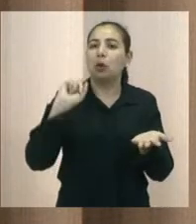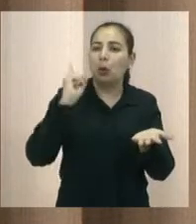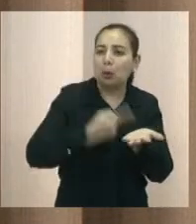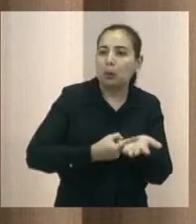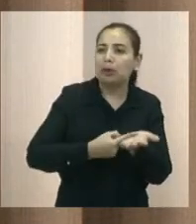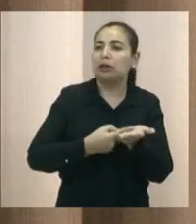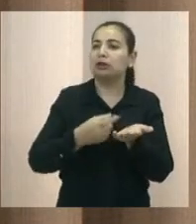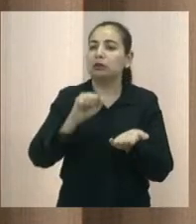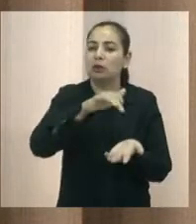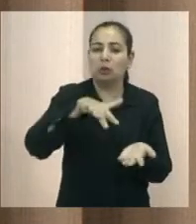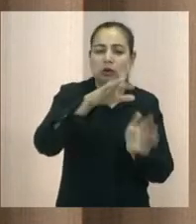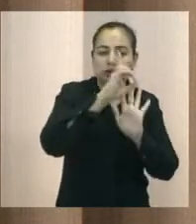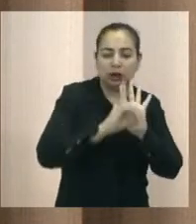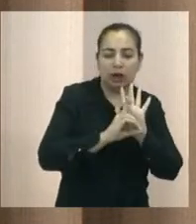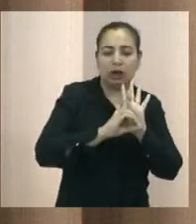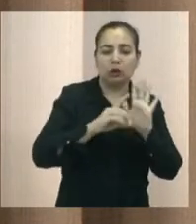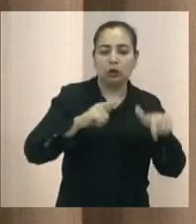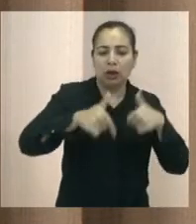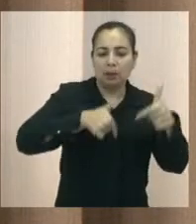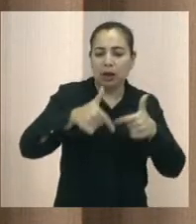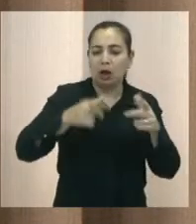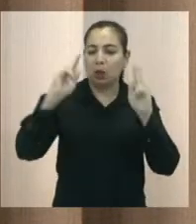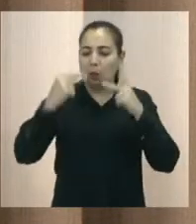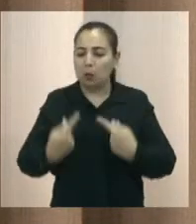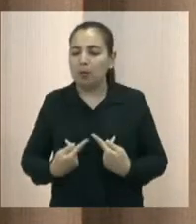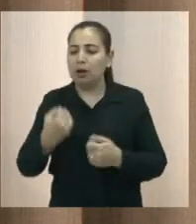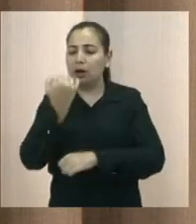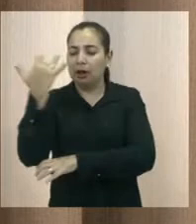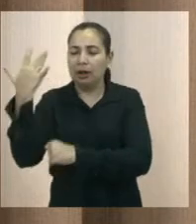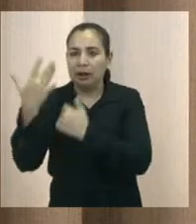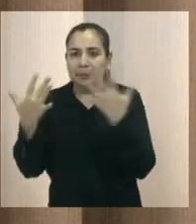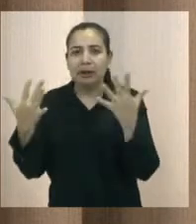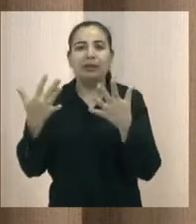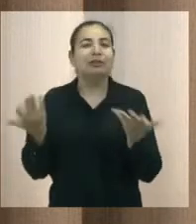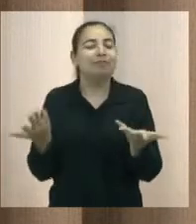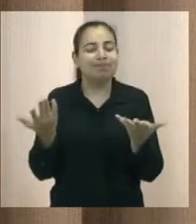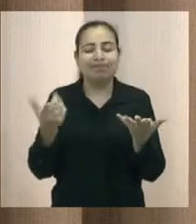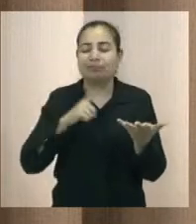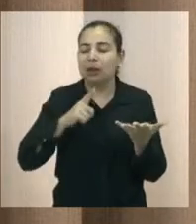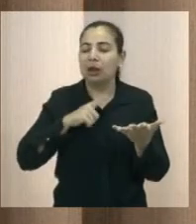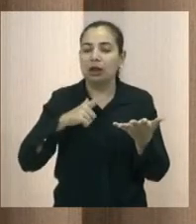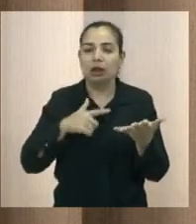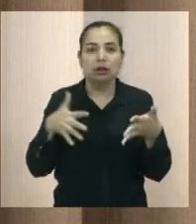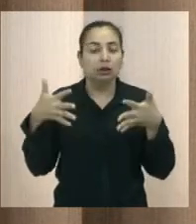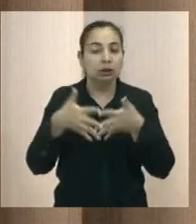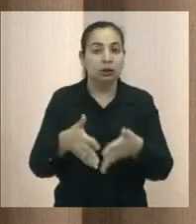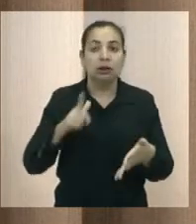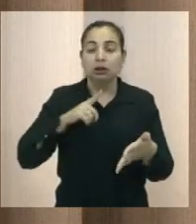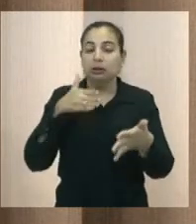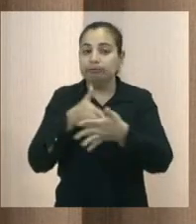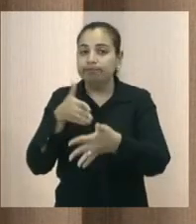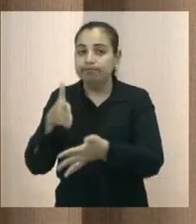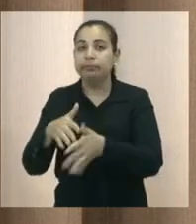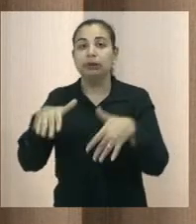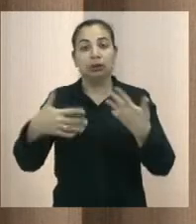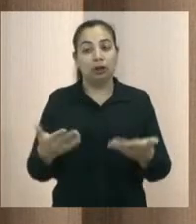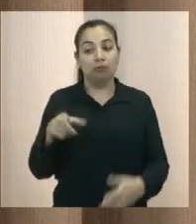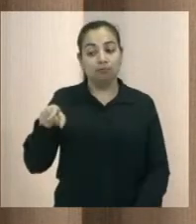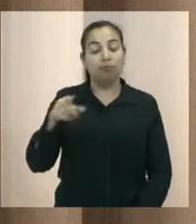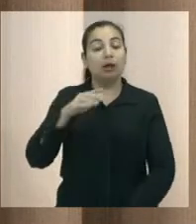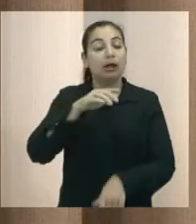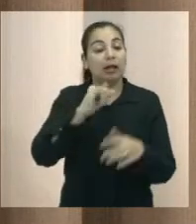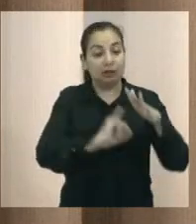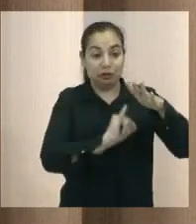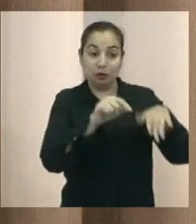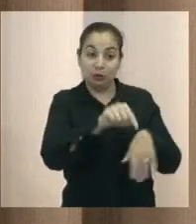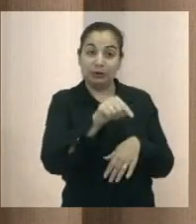direitos dos trabalhadores, com os direitos humanos, com o meio ambiente. Então, muitas vezes a Defensoria, ela toma a frente desse processo, né, para